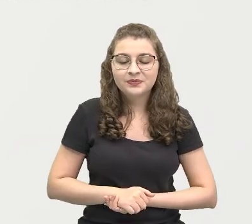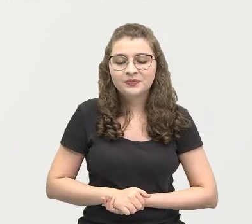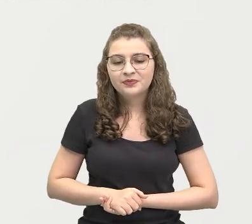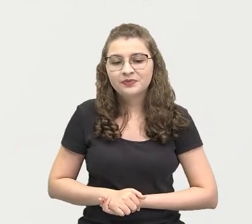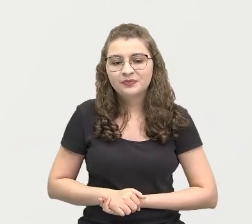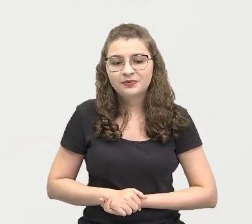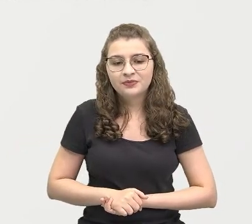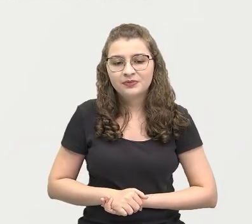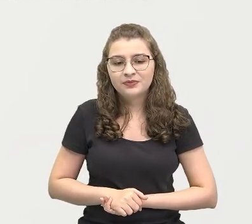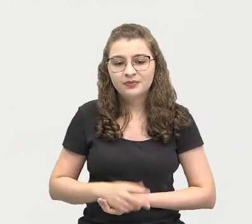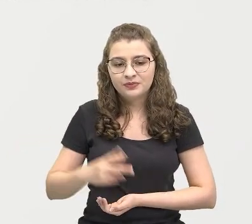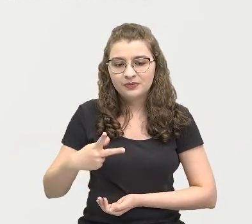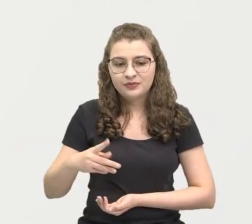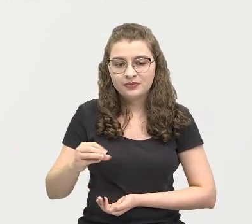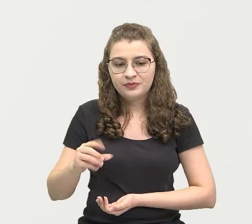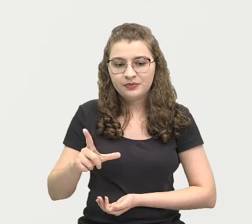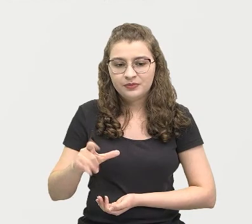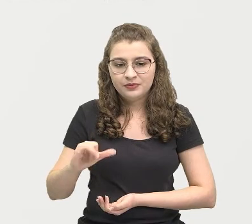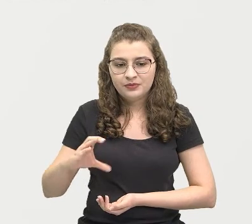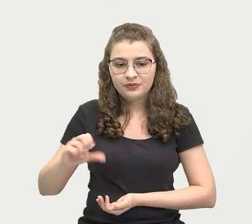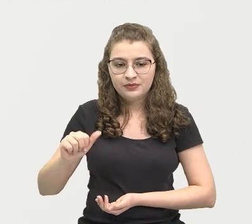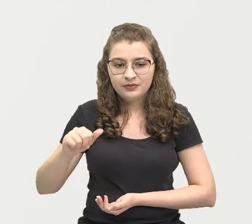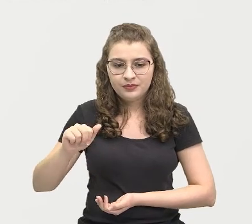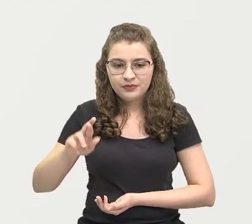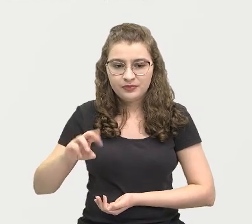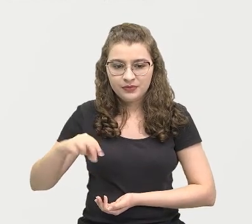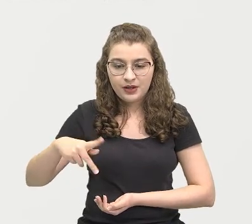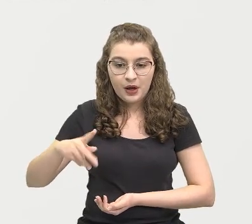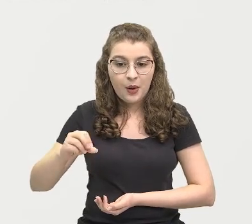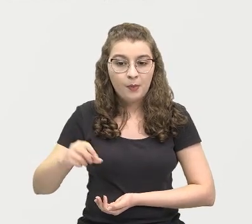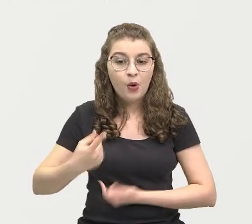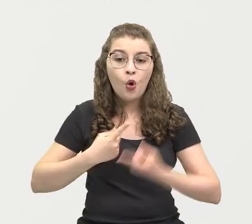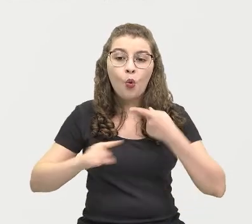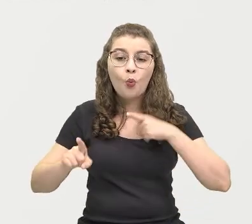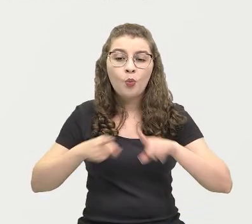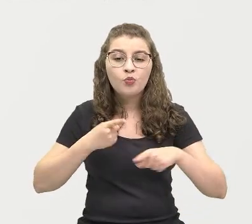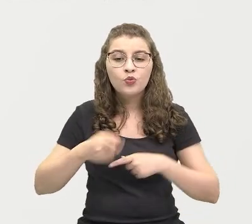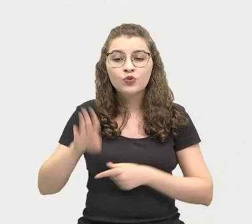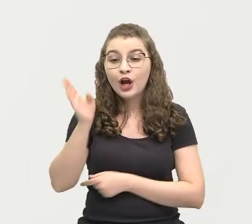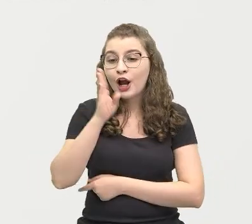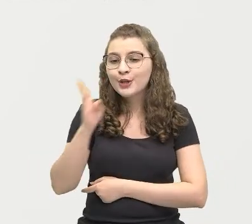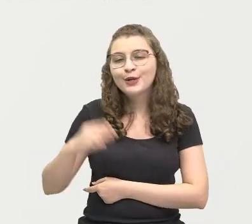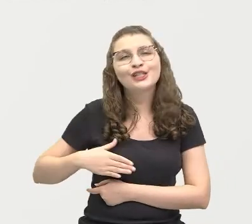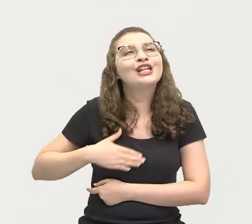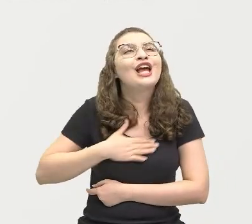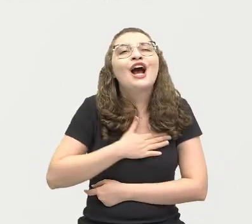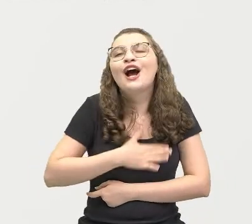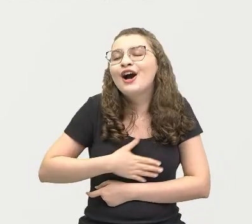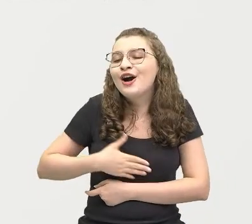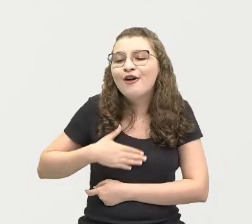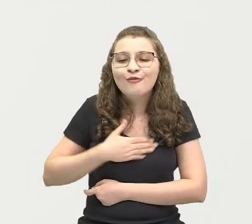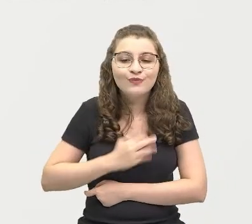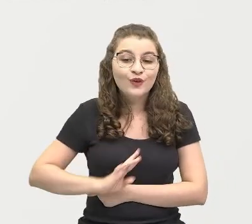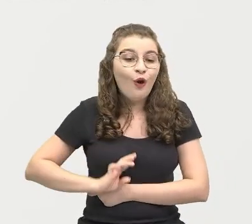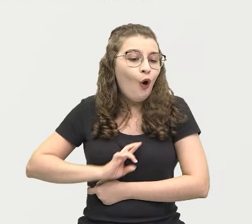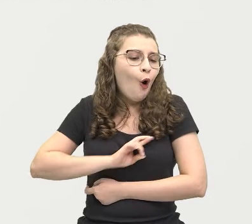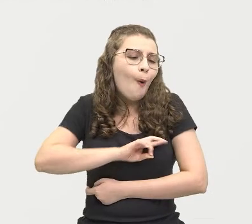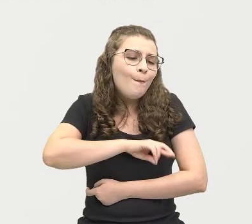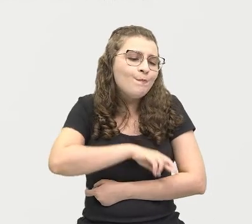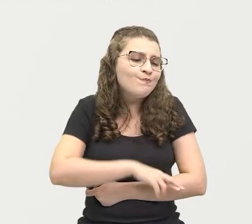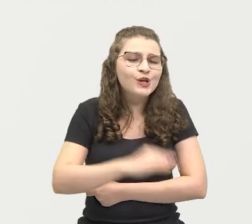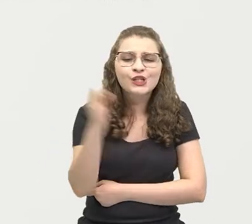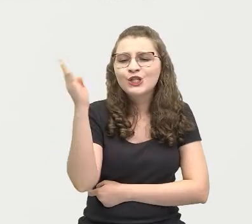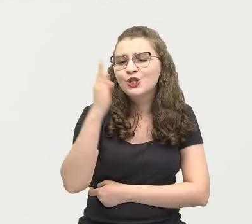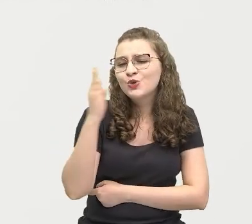Policarpo Quaresma ele só ouve música brasileira, ele só ele só lê romances